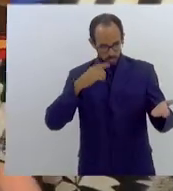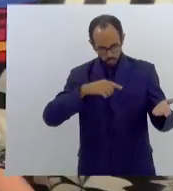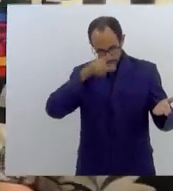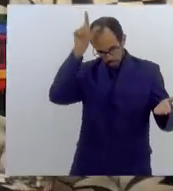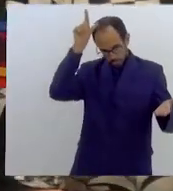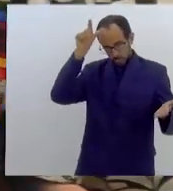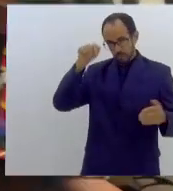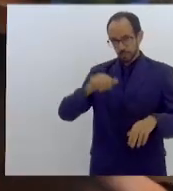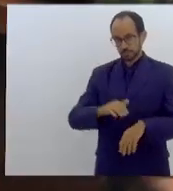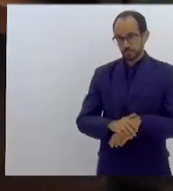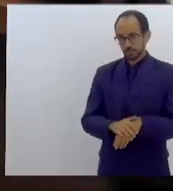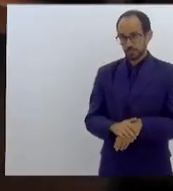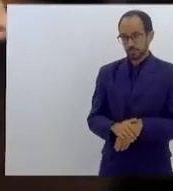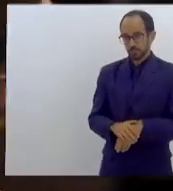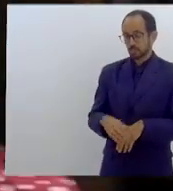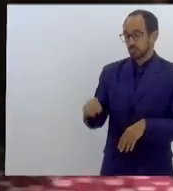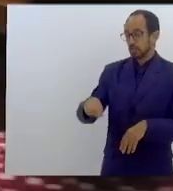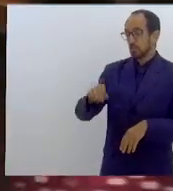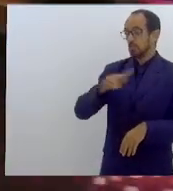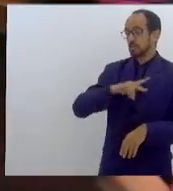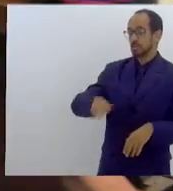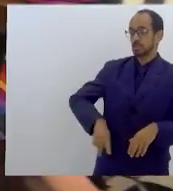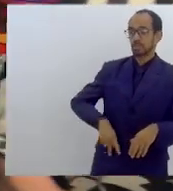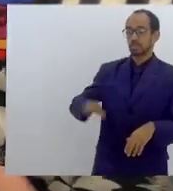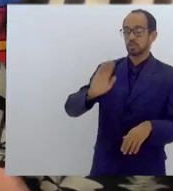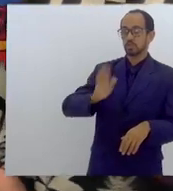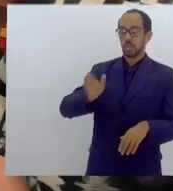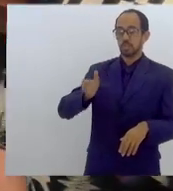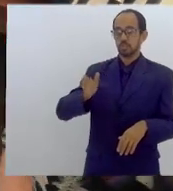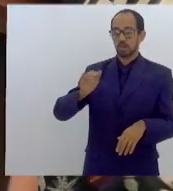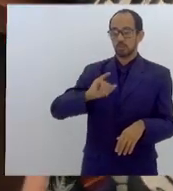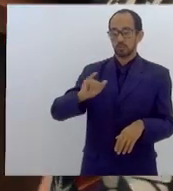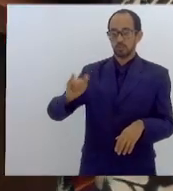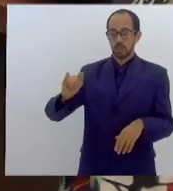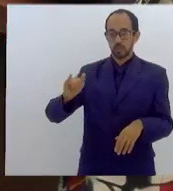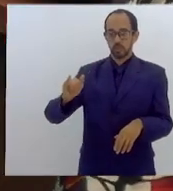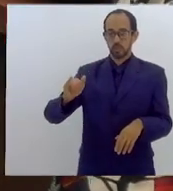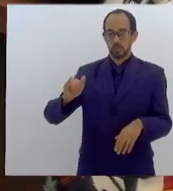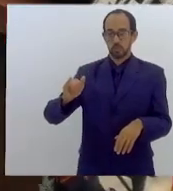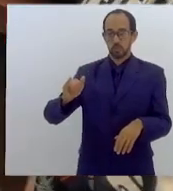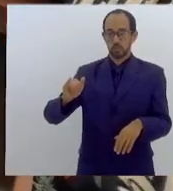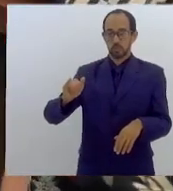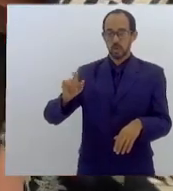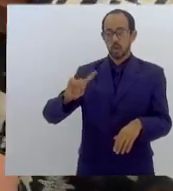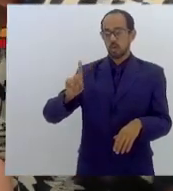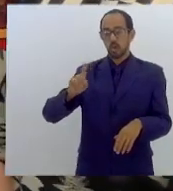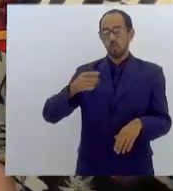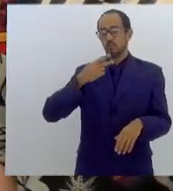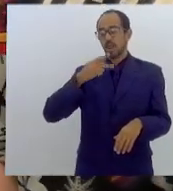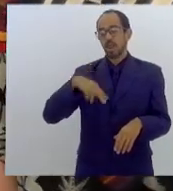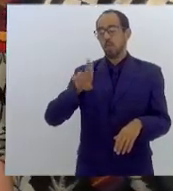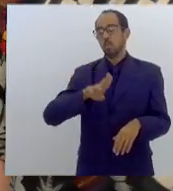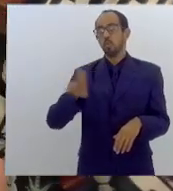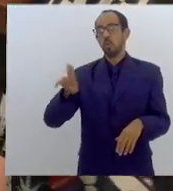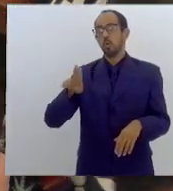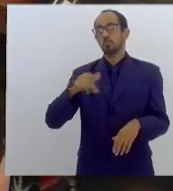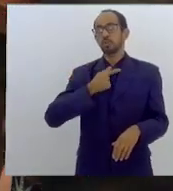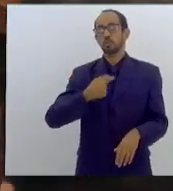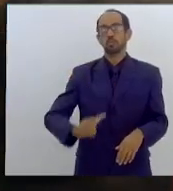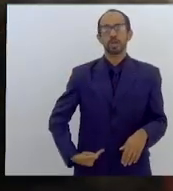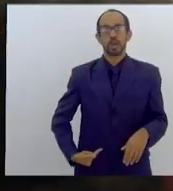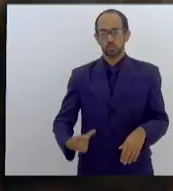eu já tinha anunciado, e eu não falei aqui no governador Cláudio Castro, porque